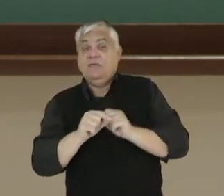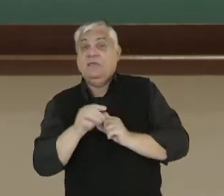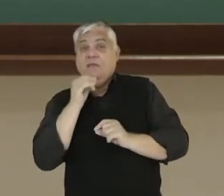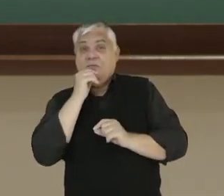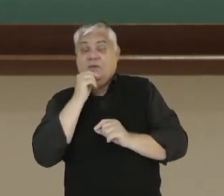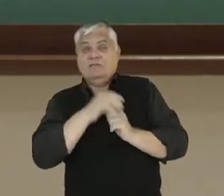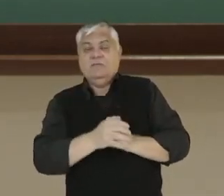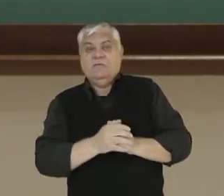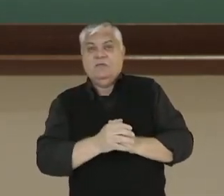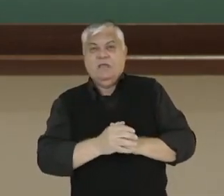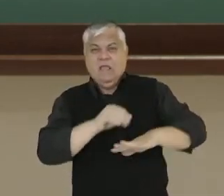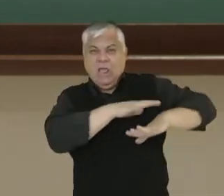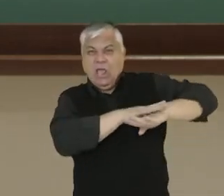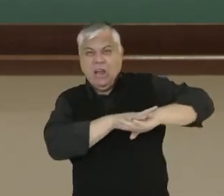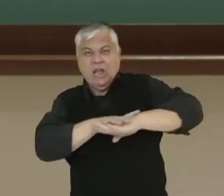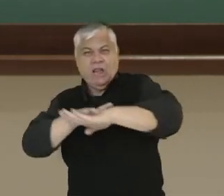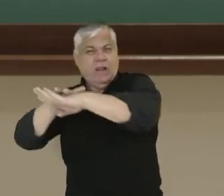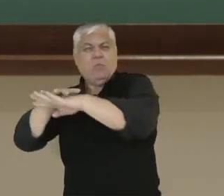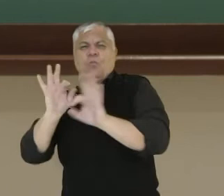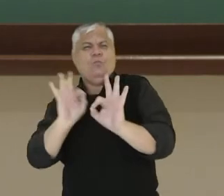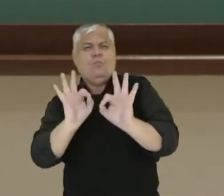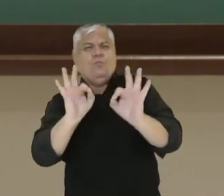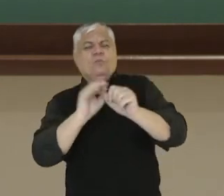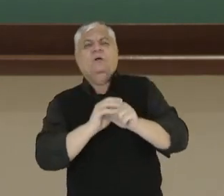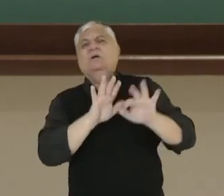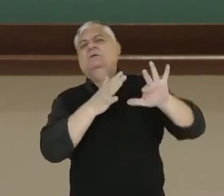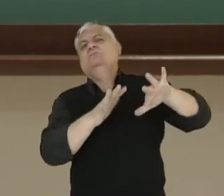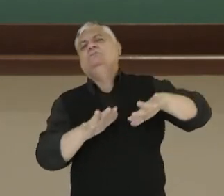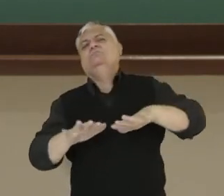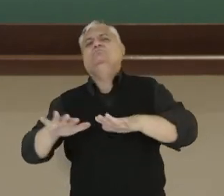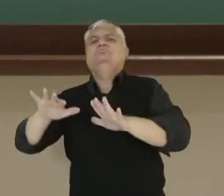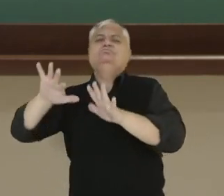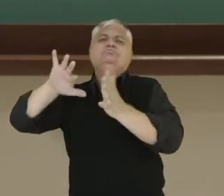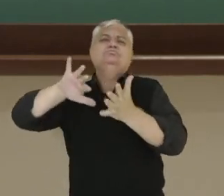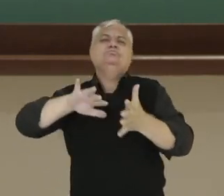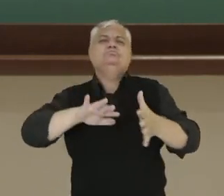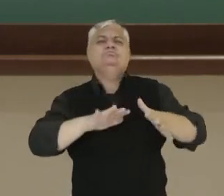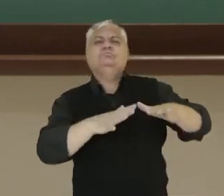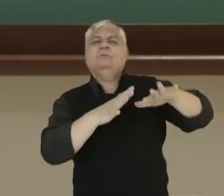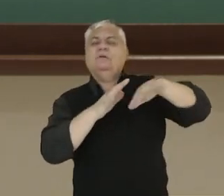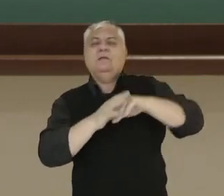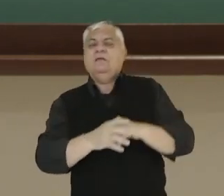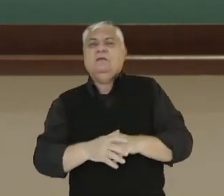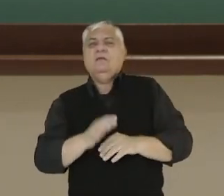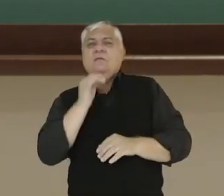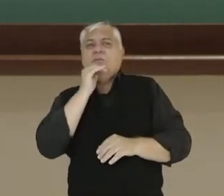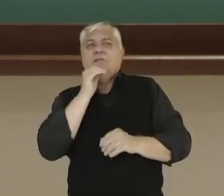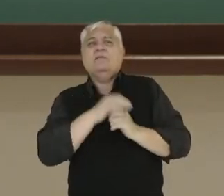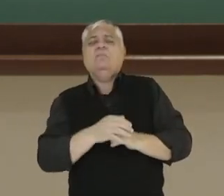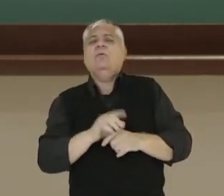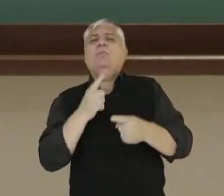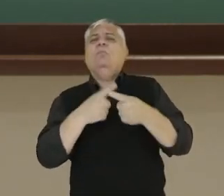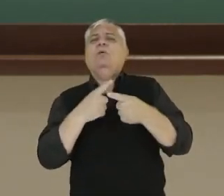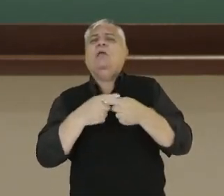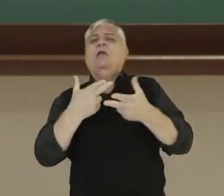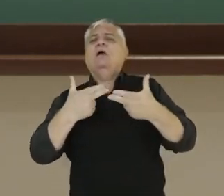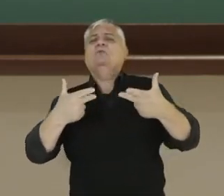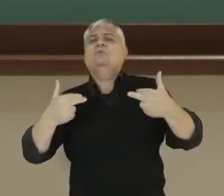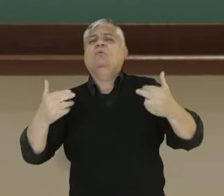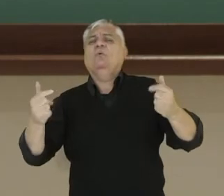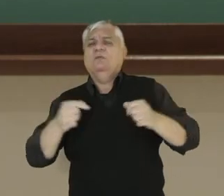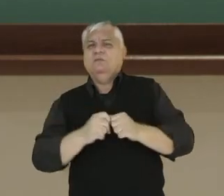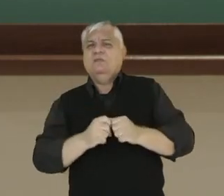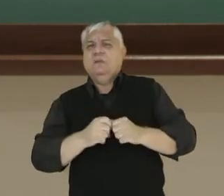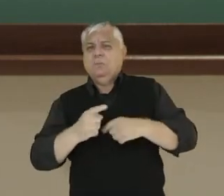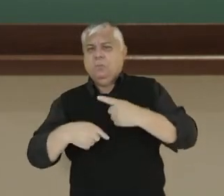arrasta a matéria, tá? Você deve ficar confuso, né? Por que no mar, então, os objetos vêm? Cuidado, não é